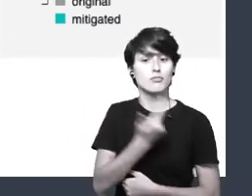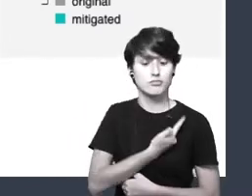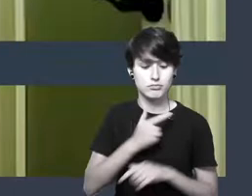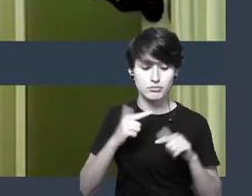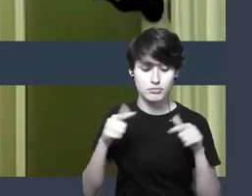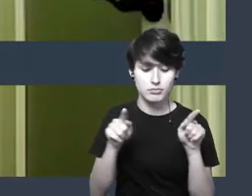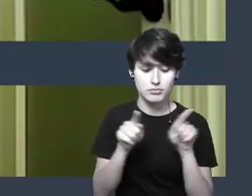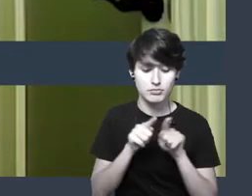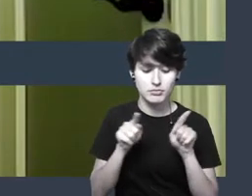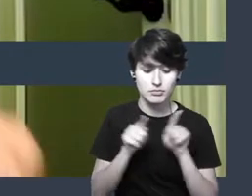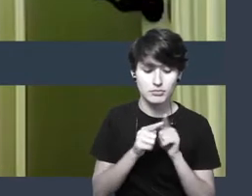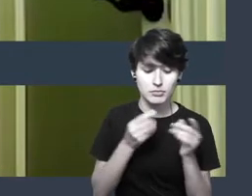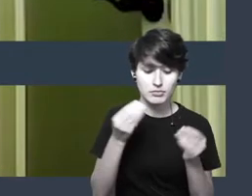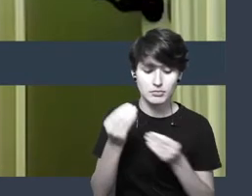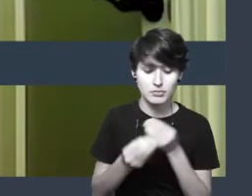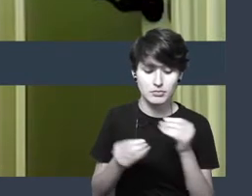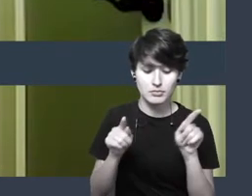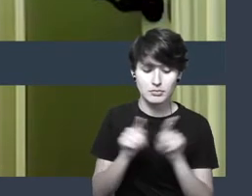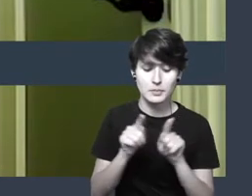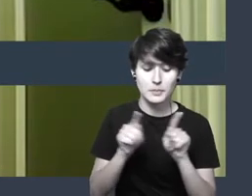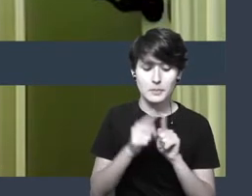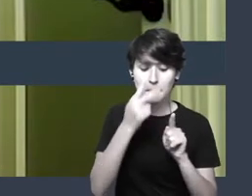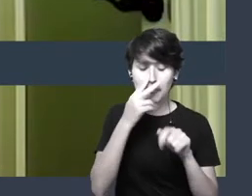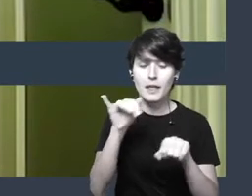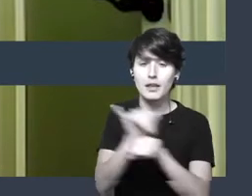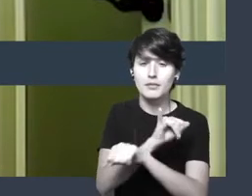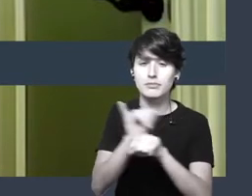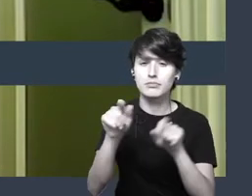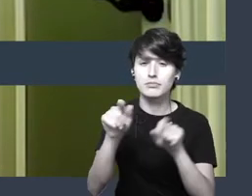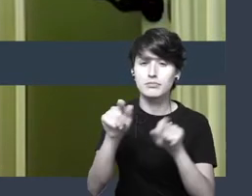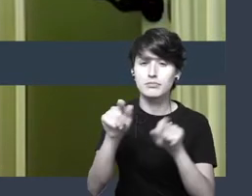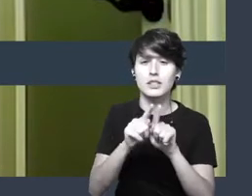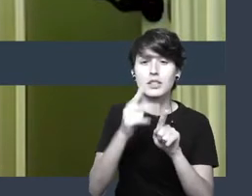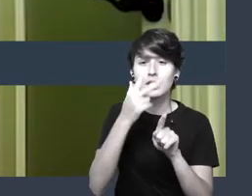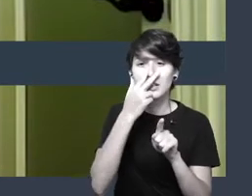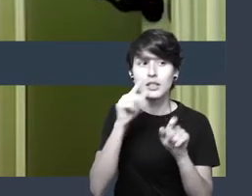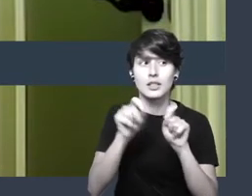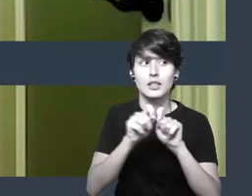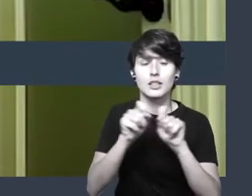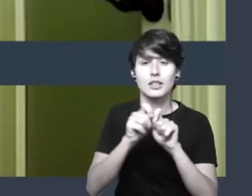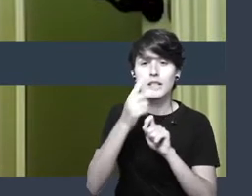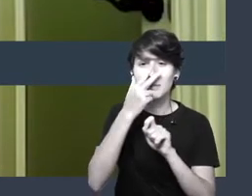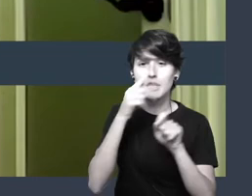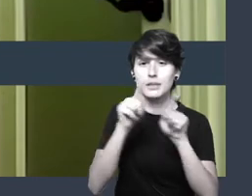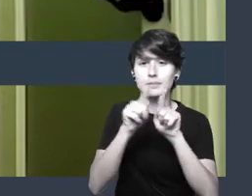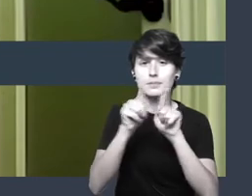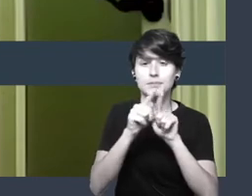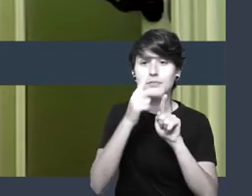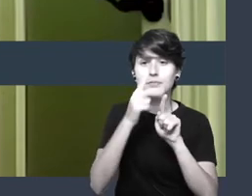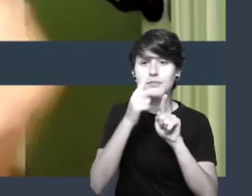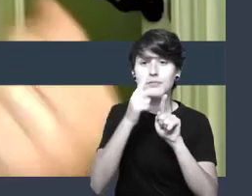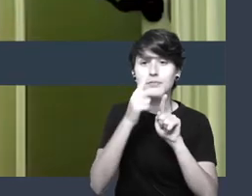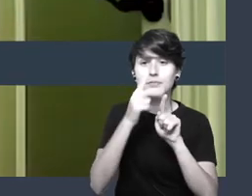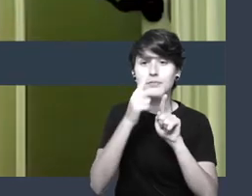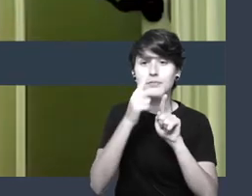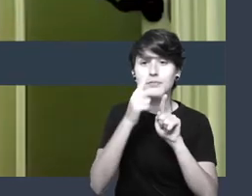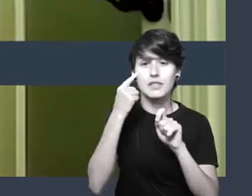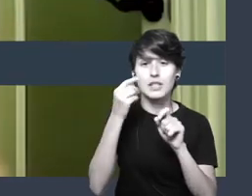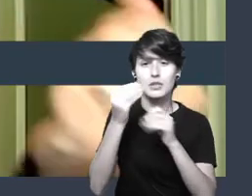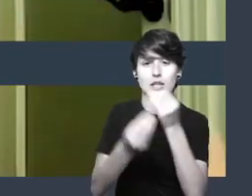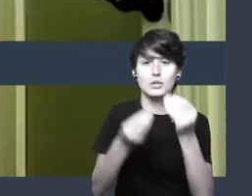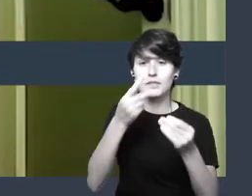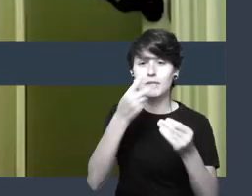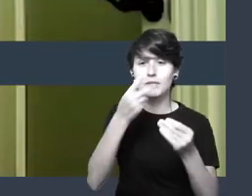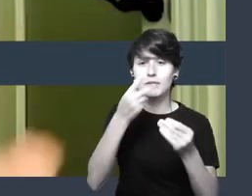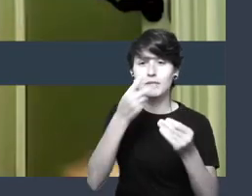técnica. Então, como o resultado aqui ele não foi tão bom quanto a gente gostaria que fosse em relação a viés, uma outra etapa ou